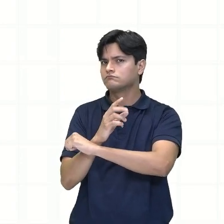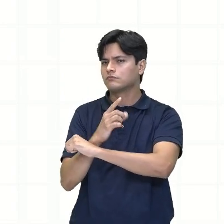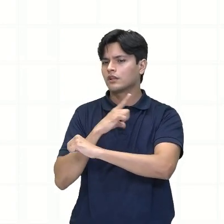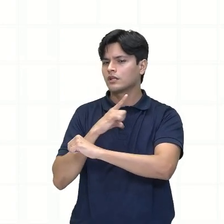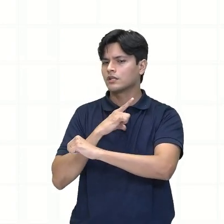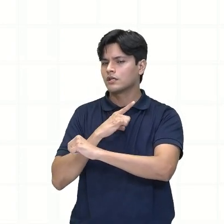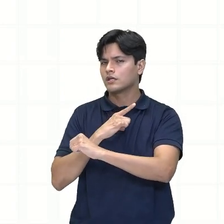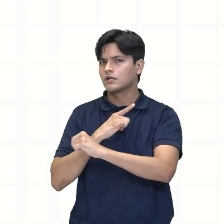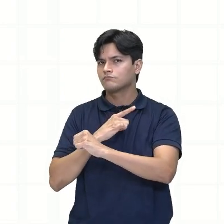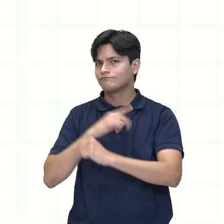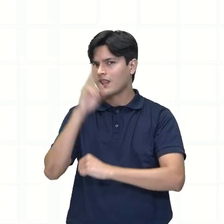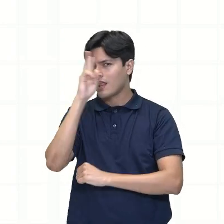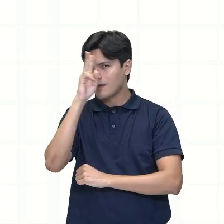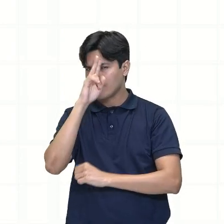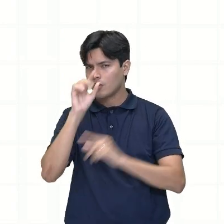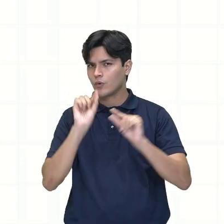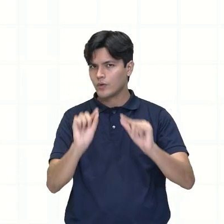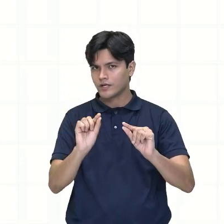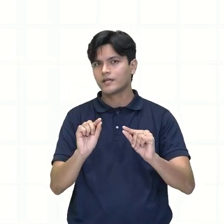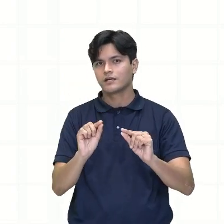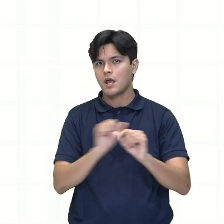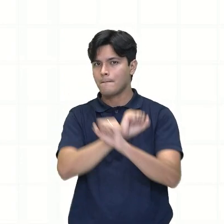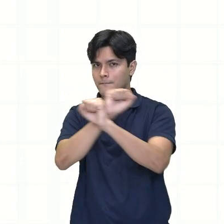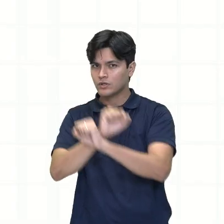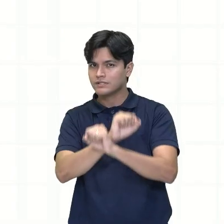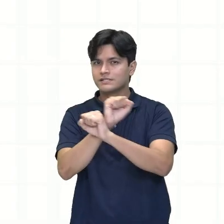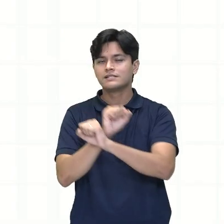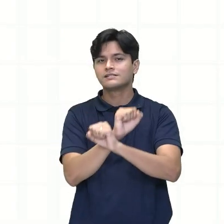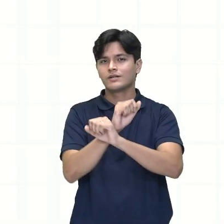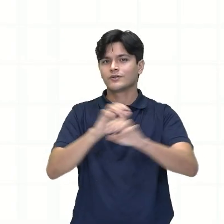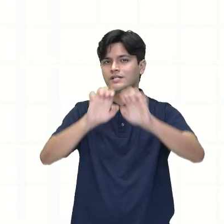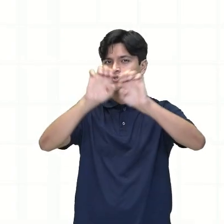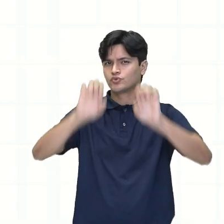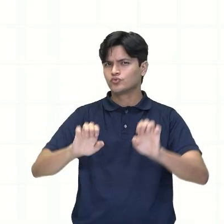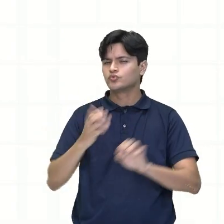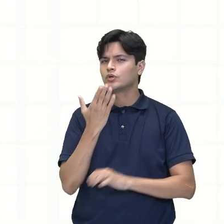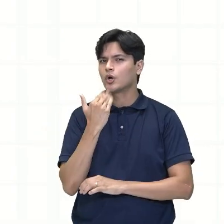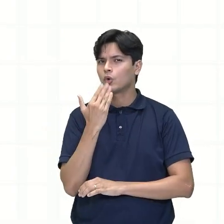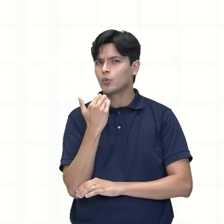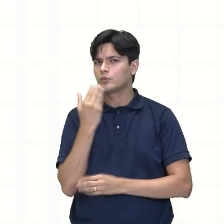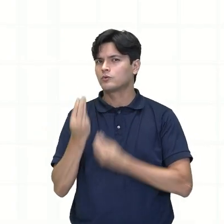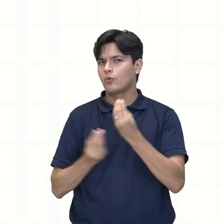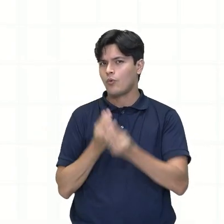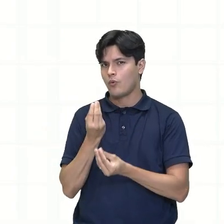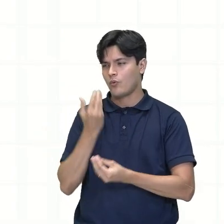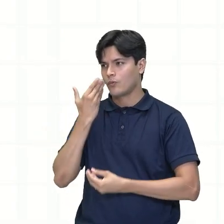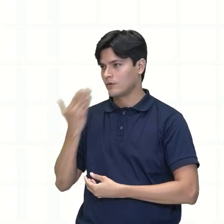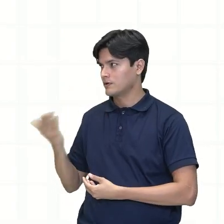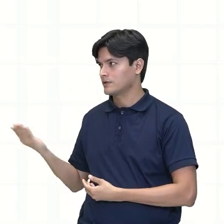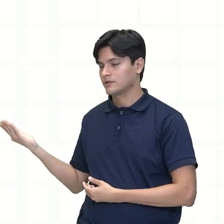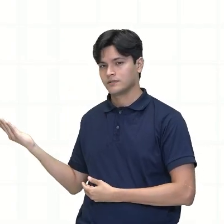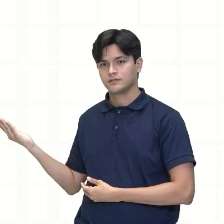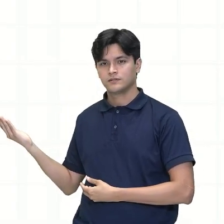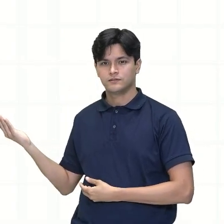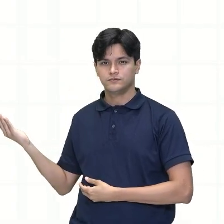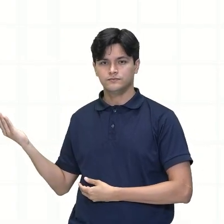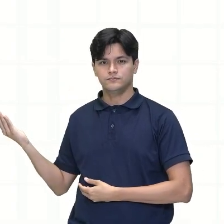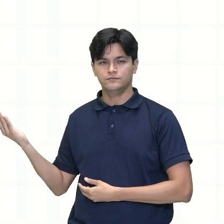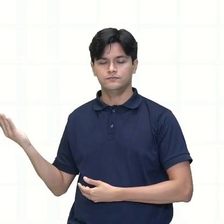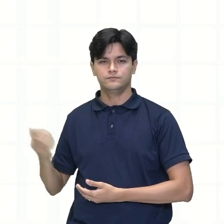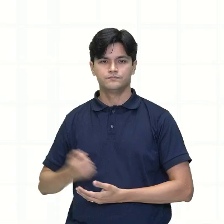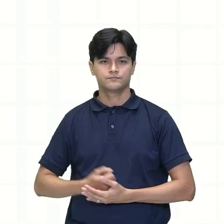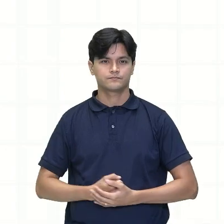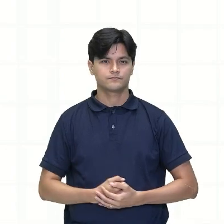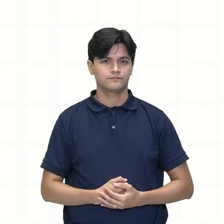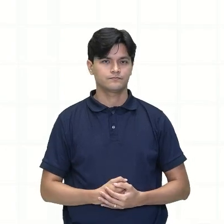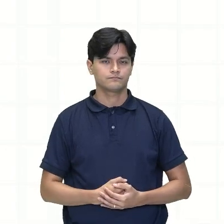cadeia alimentar. Então, na nossa cadeia alimentar, nós vamos destacar aqui